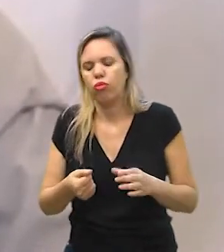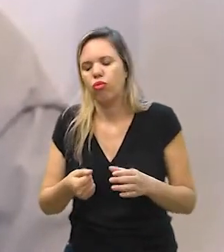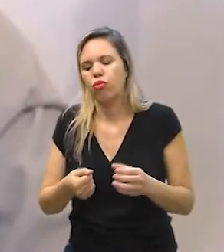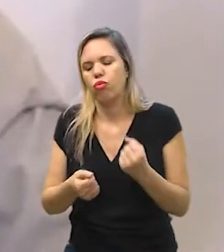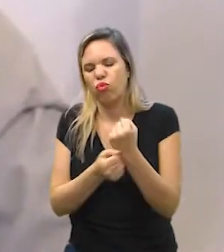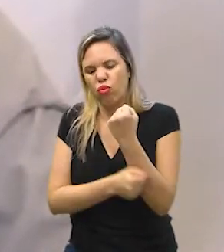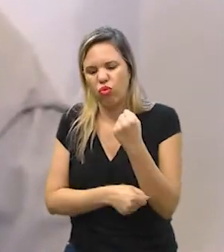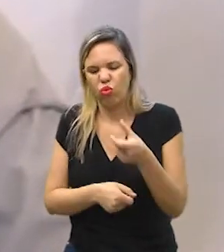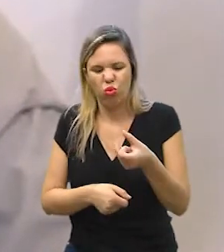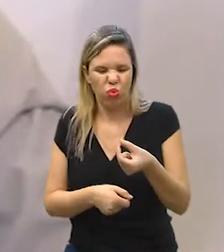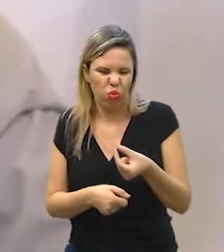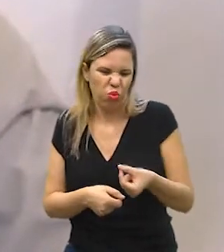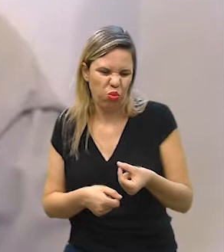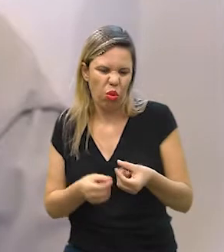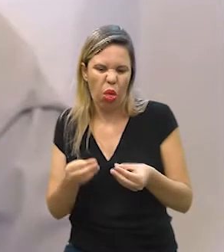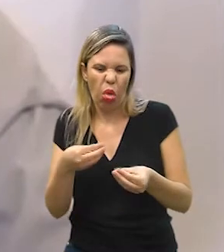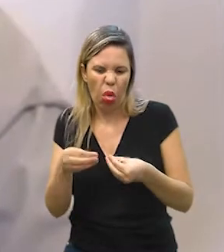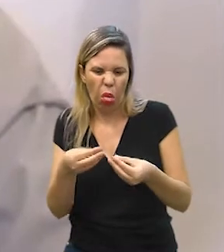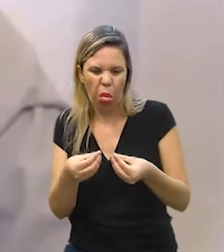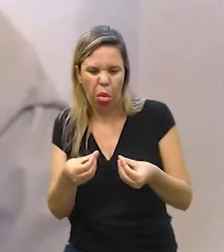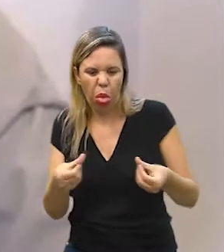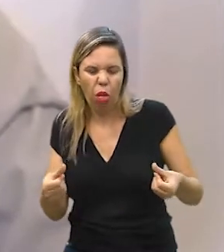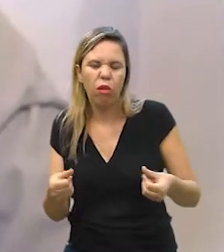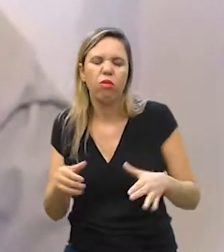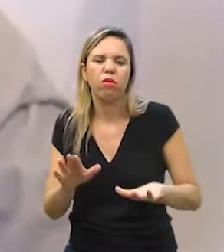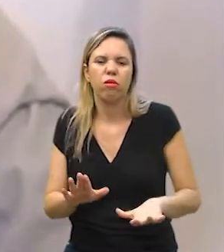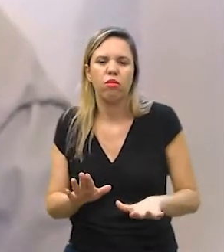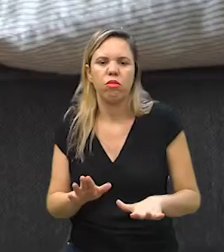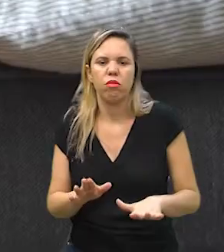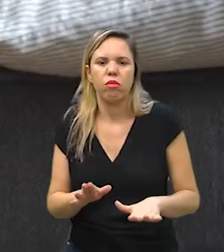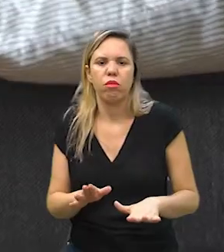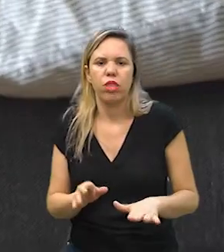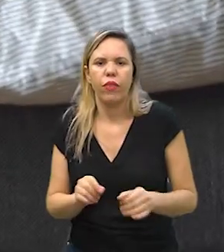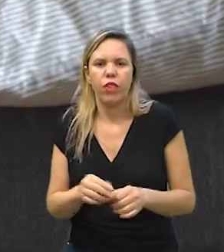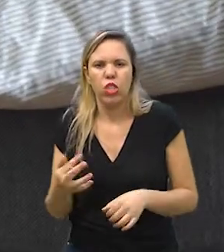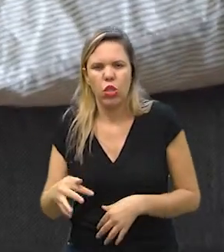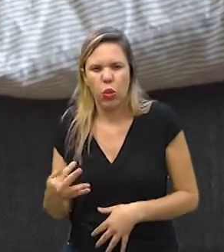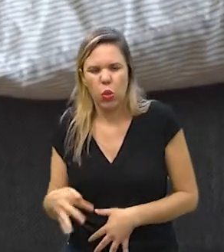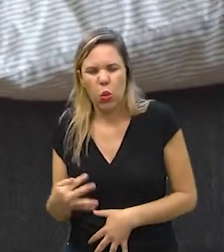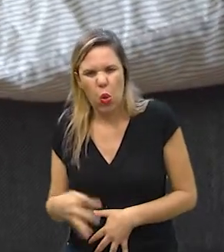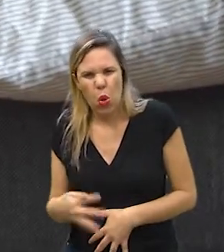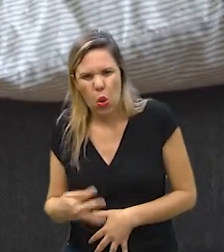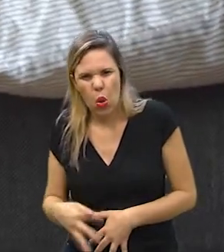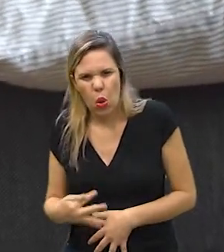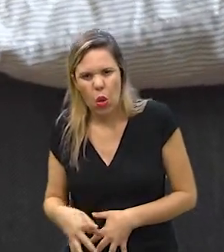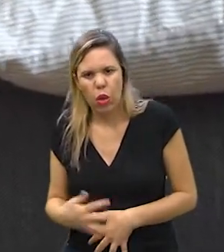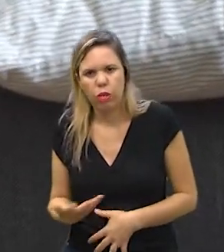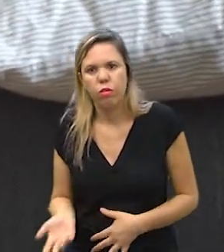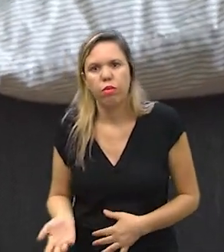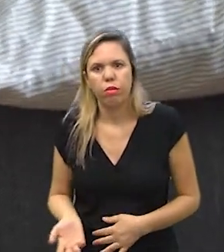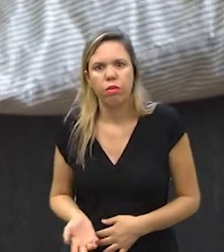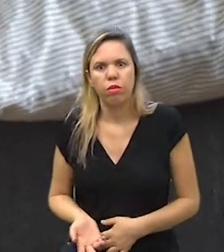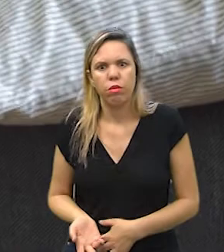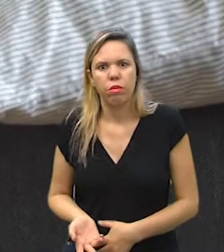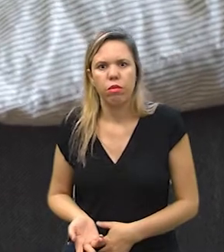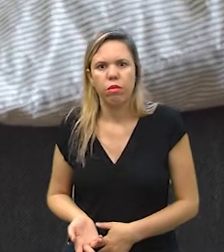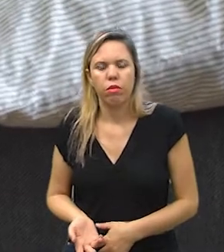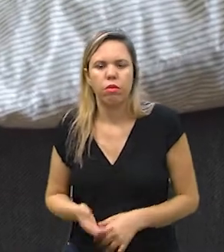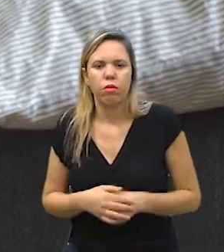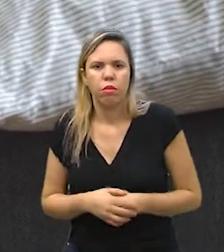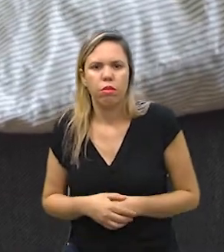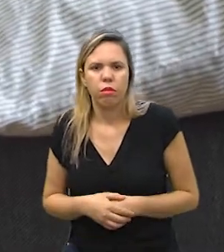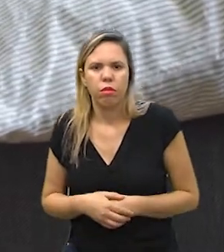fezes, as fezes começam a ficar mais amolecidas. Então, se isso for acompanhado de dor abdominal, tá certo? Numa